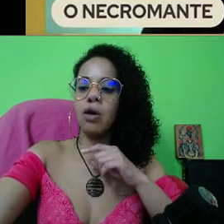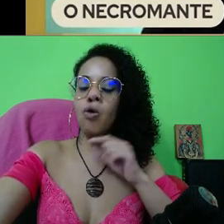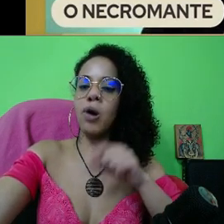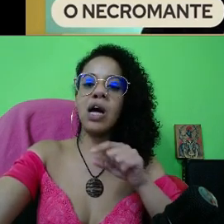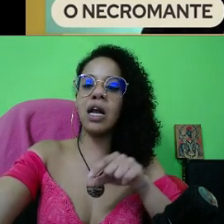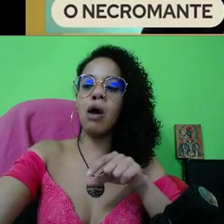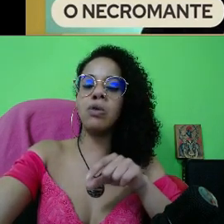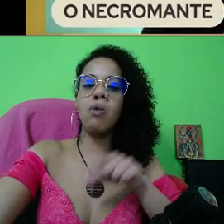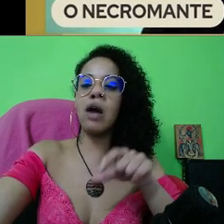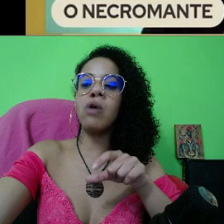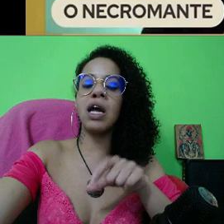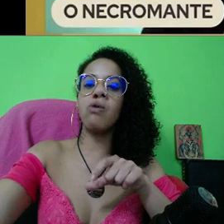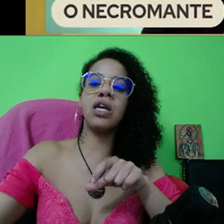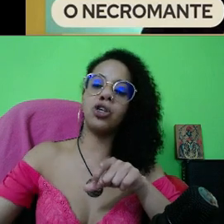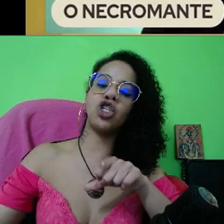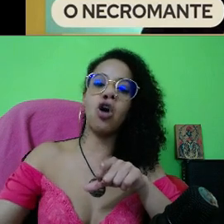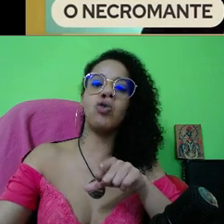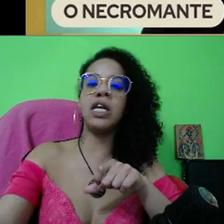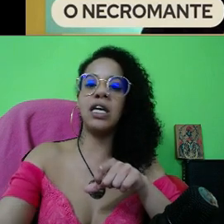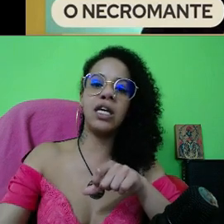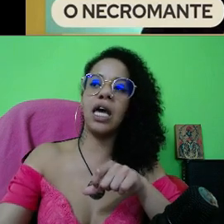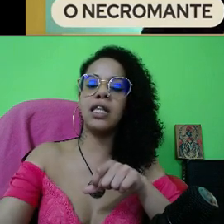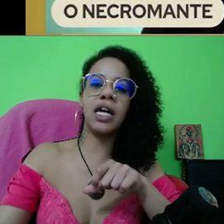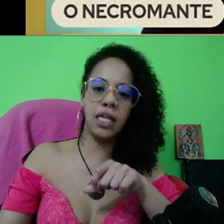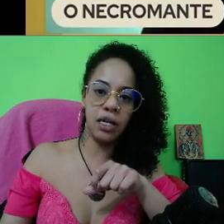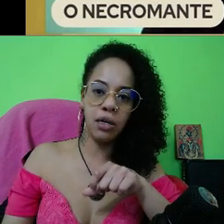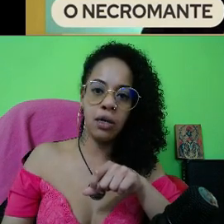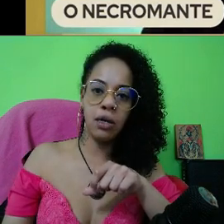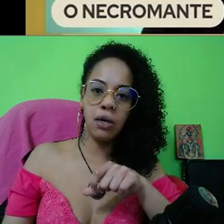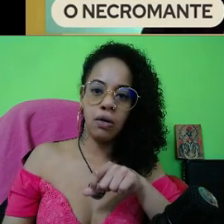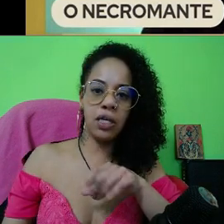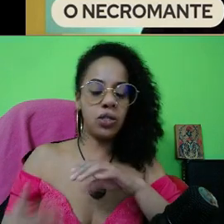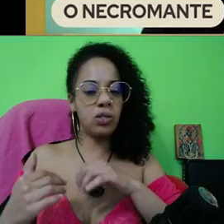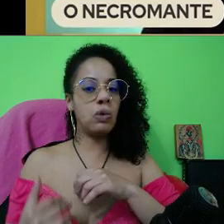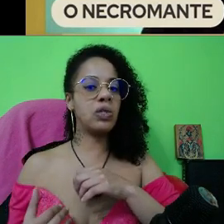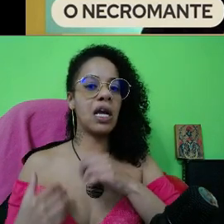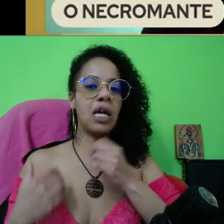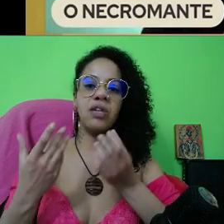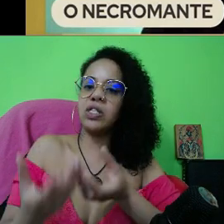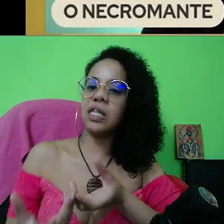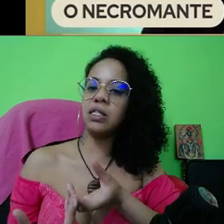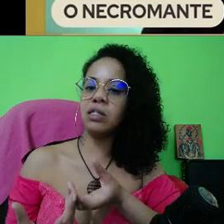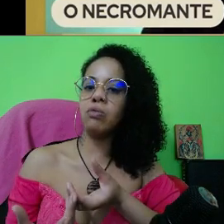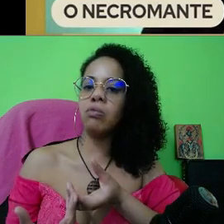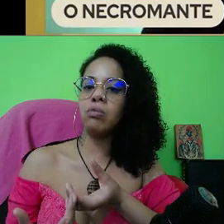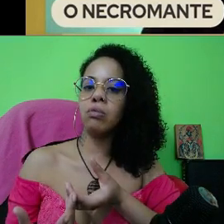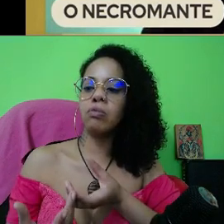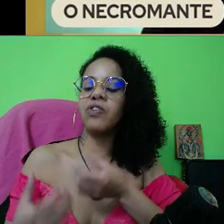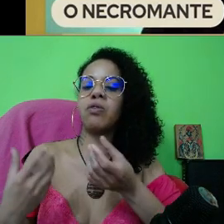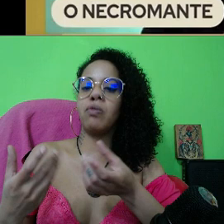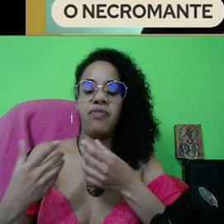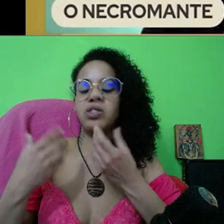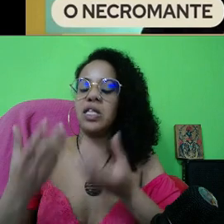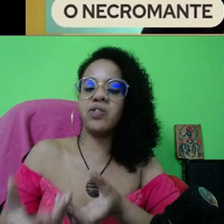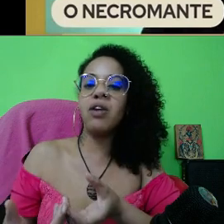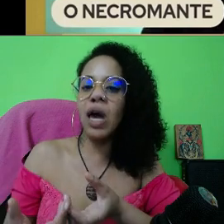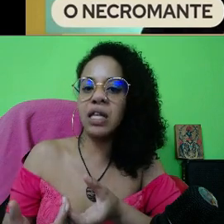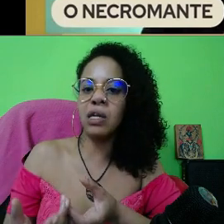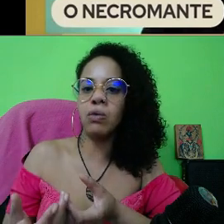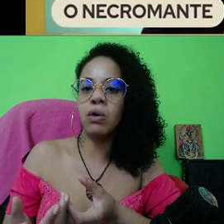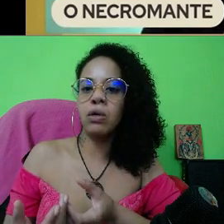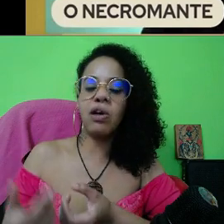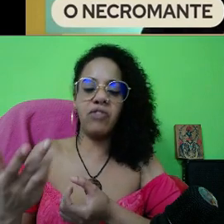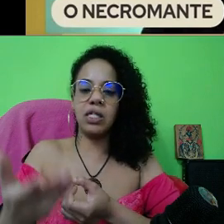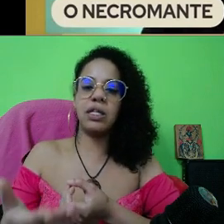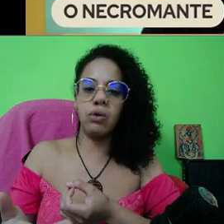o meu canal não é um canal que joga o link entra aí isso são os canais que vocês estão que vocês